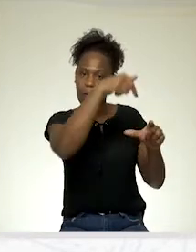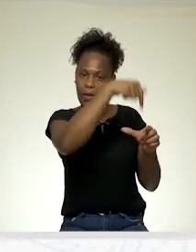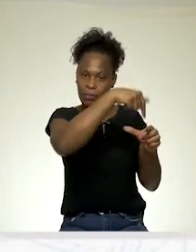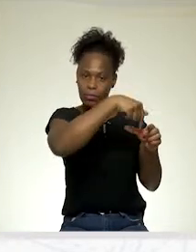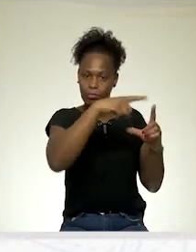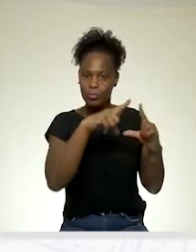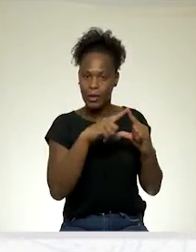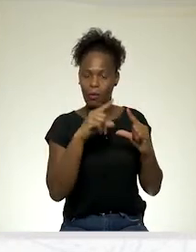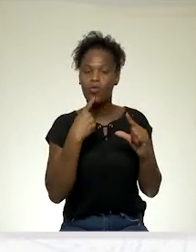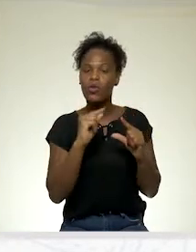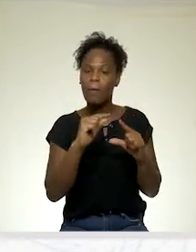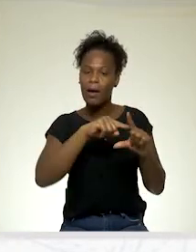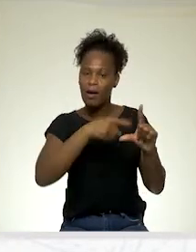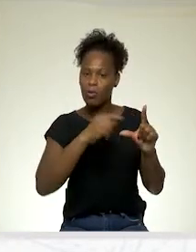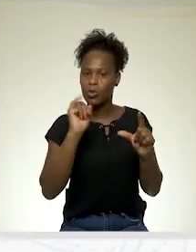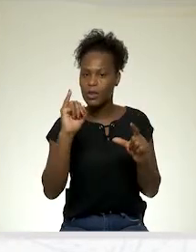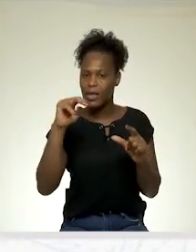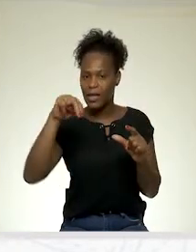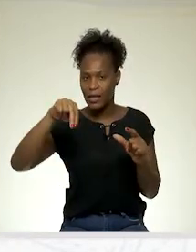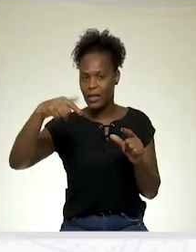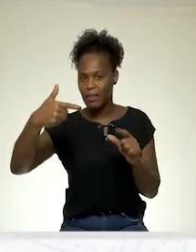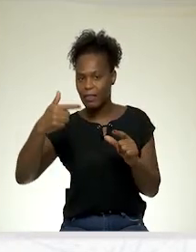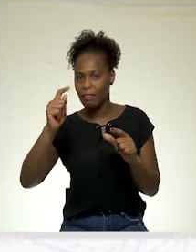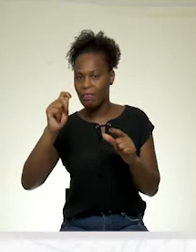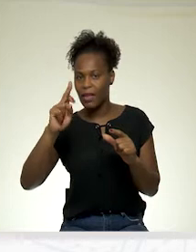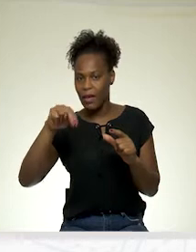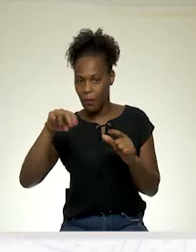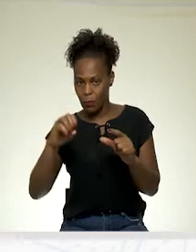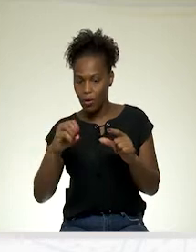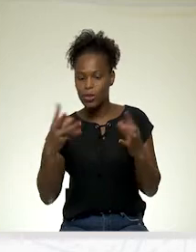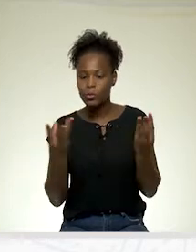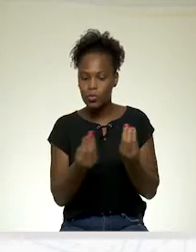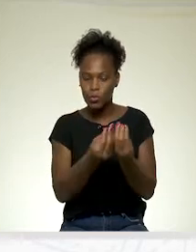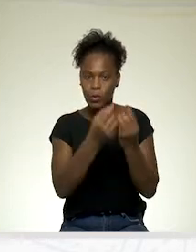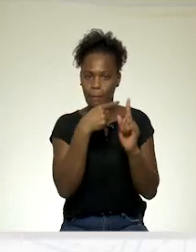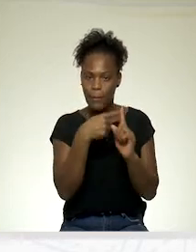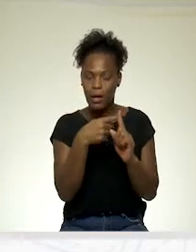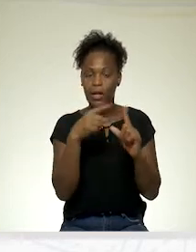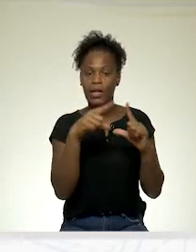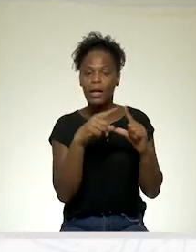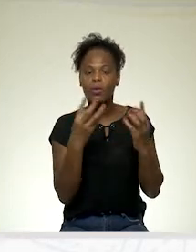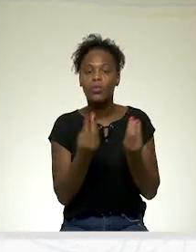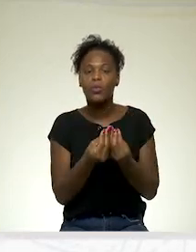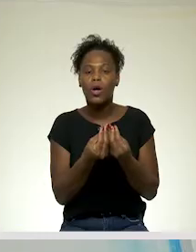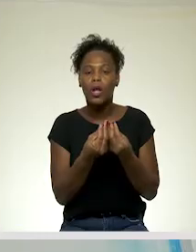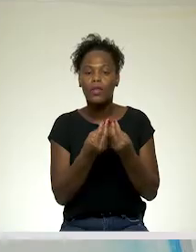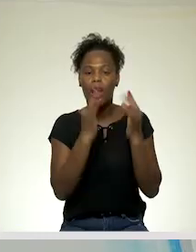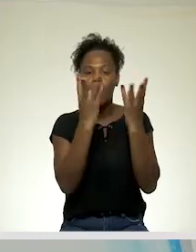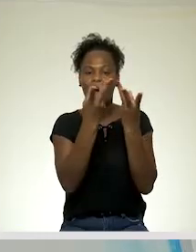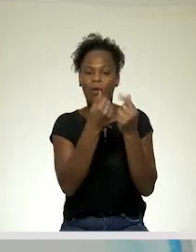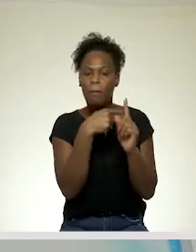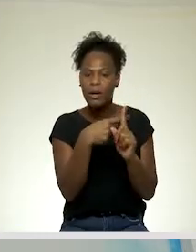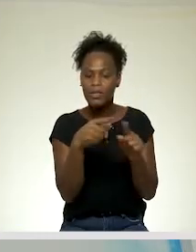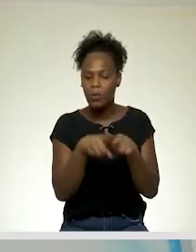triângulo. A soma das amplitudes dos ângulos internos de um triângulo é igual a 180. O que é